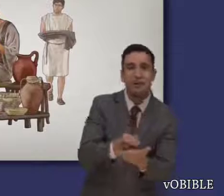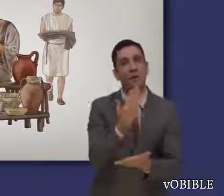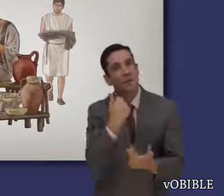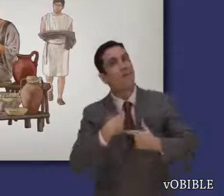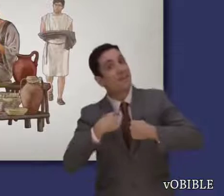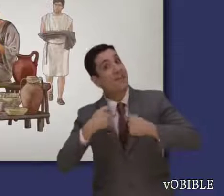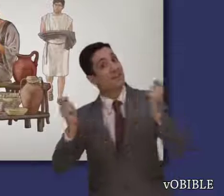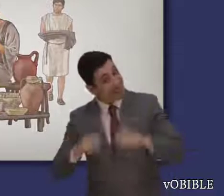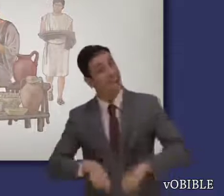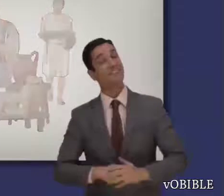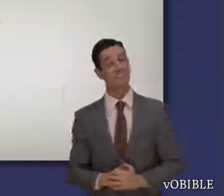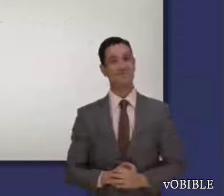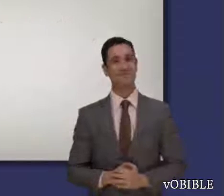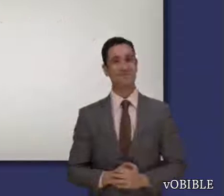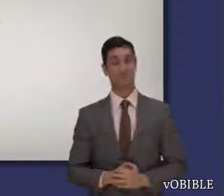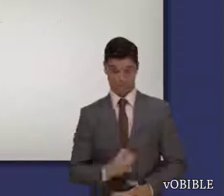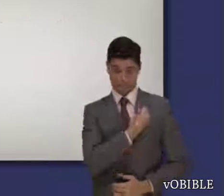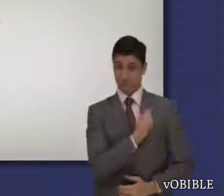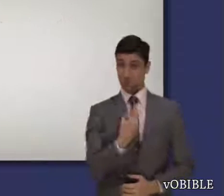em Tessalônica.